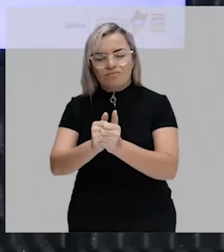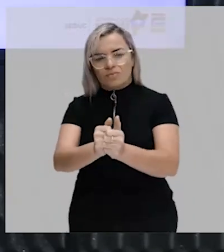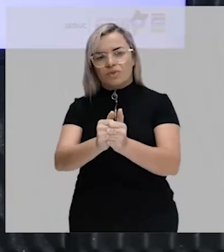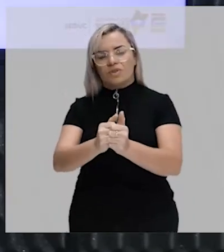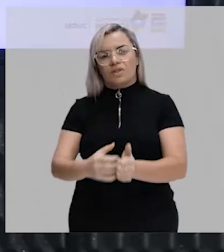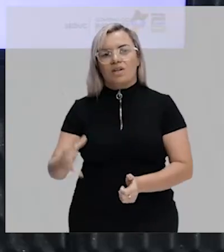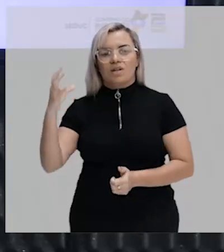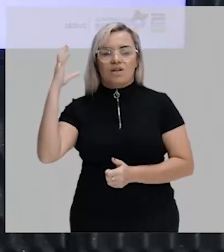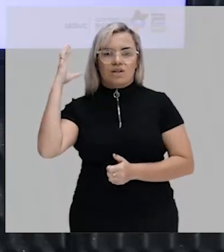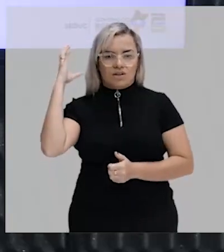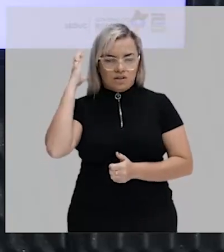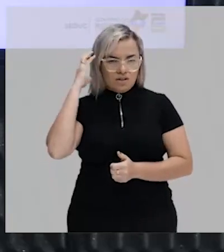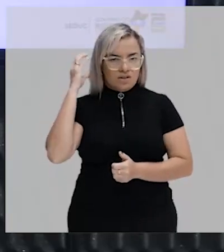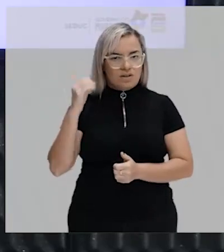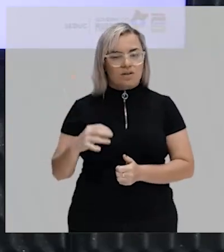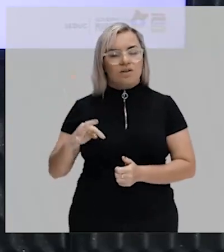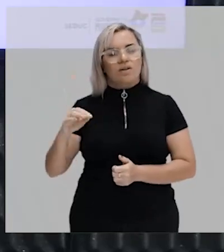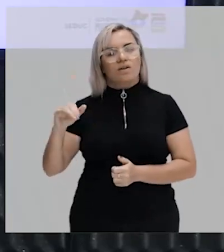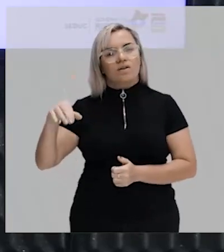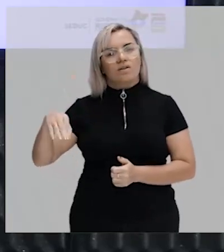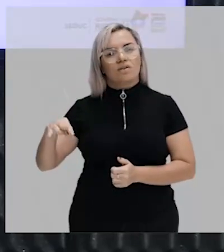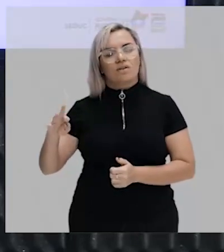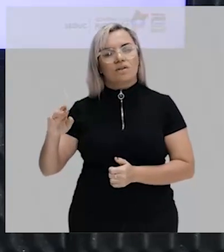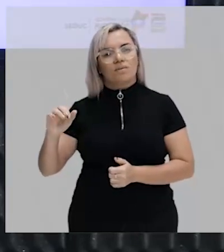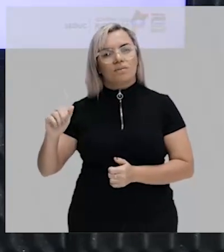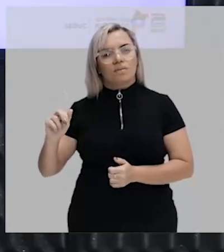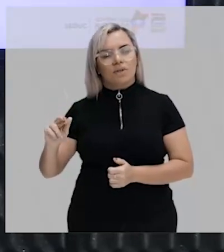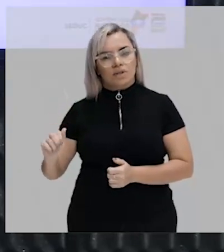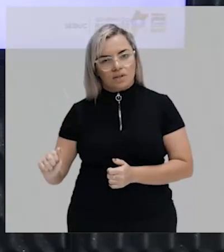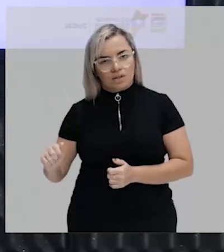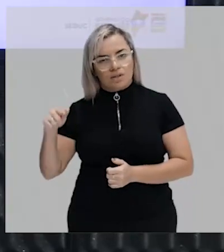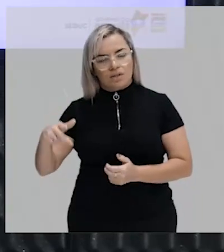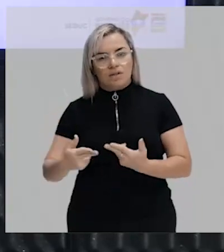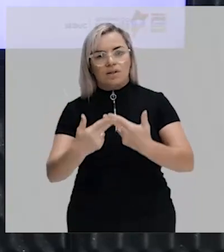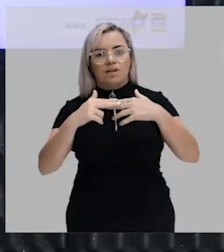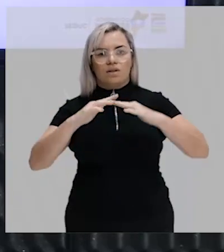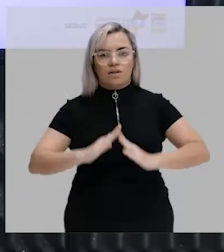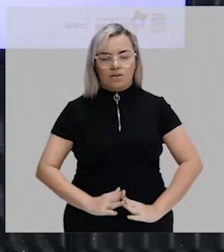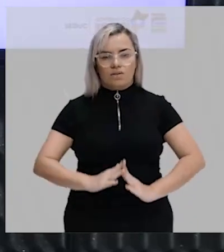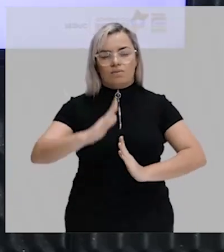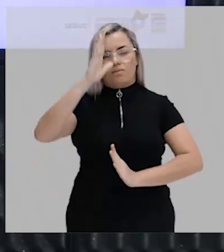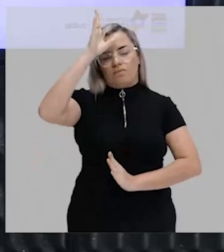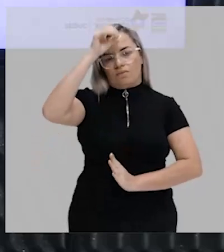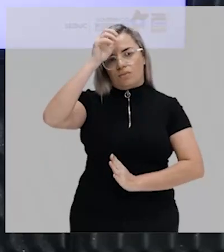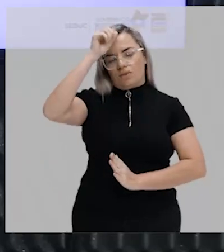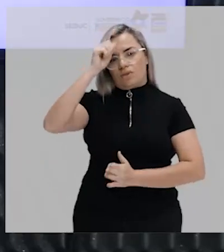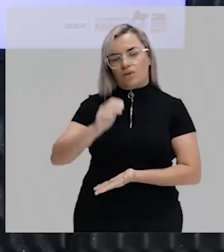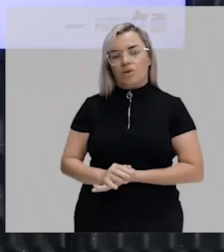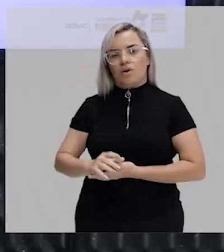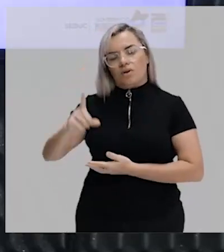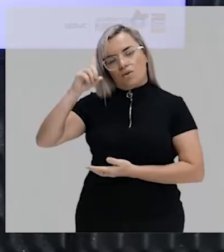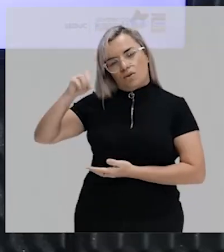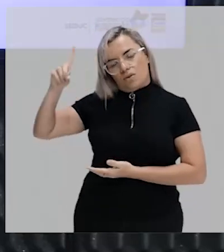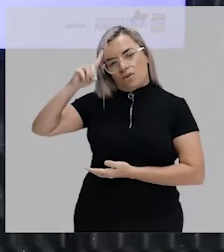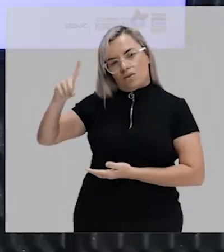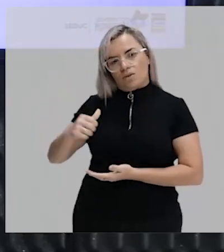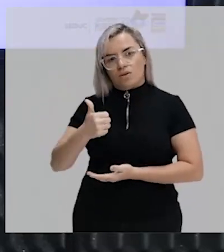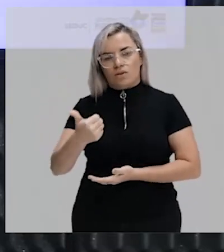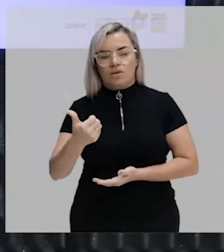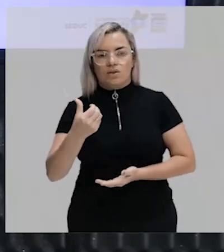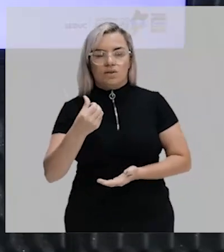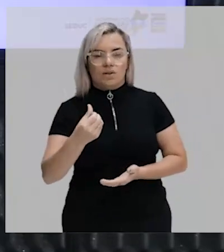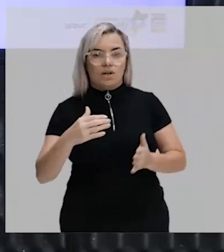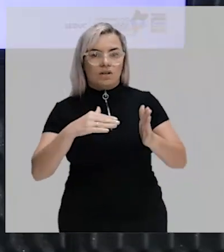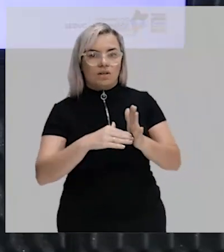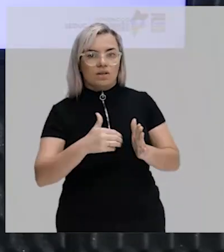Timbira 1290 MHz o programa hashtag Fique em Casa Aprendendo todo dia, das 16